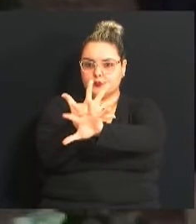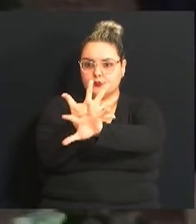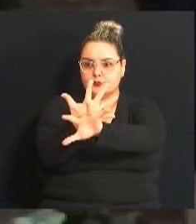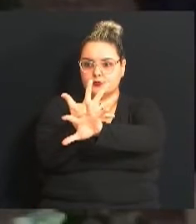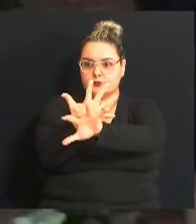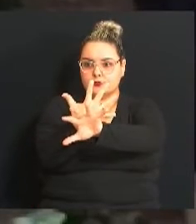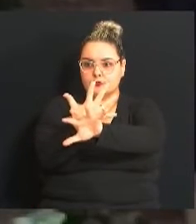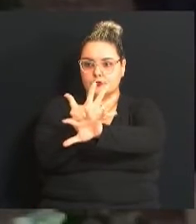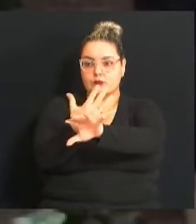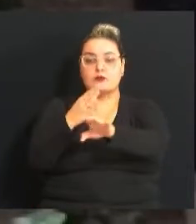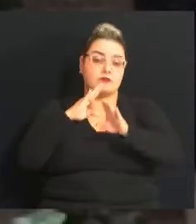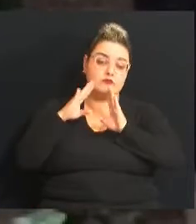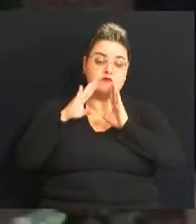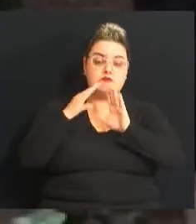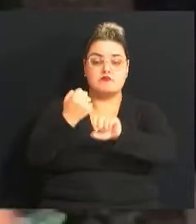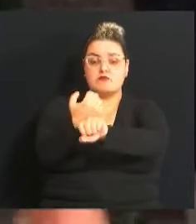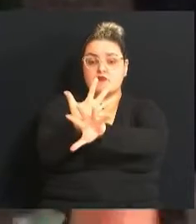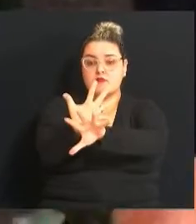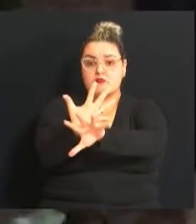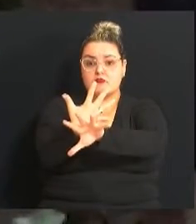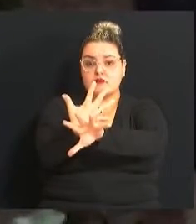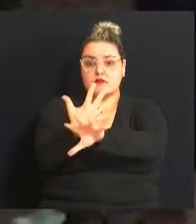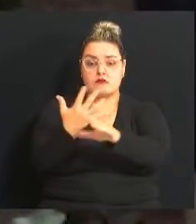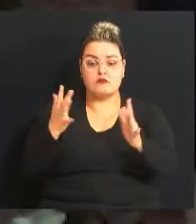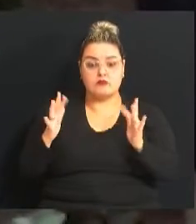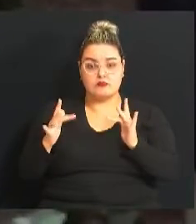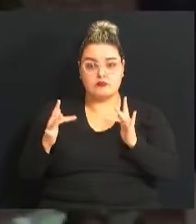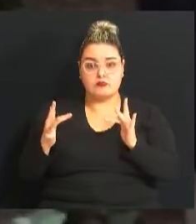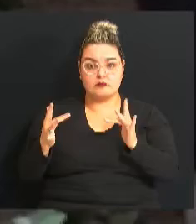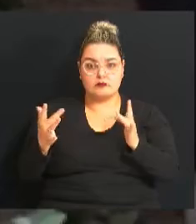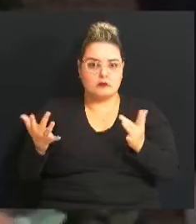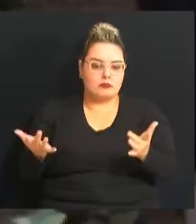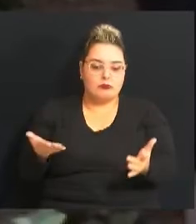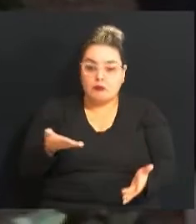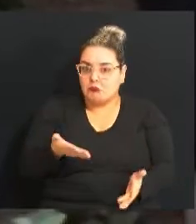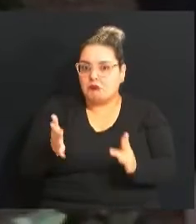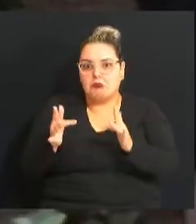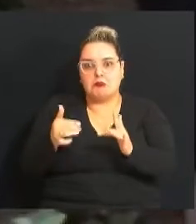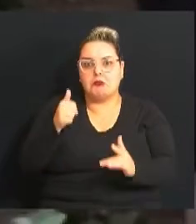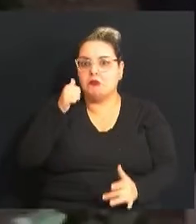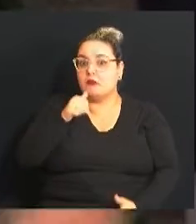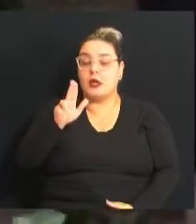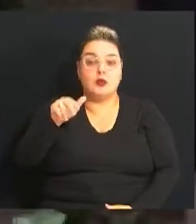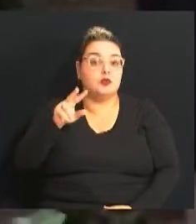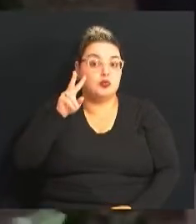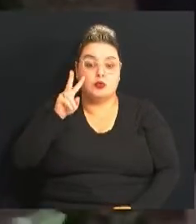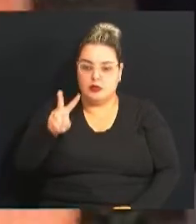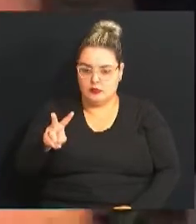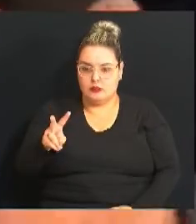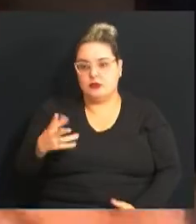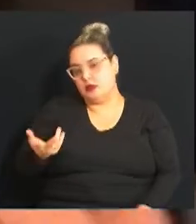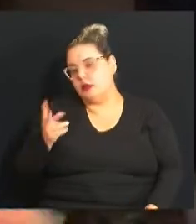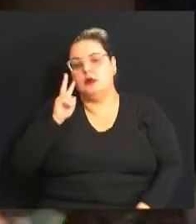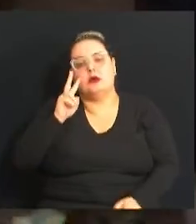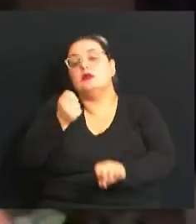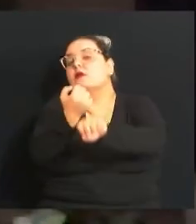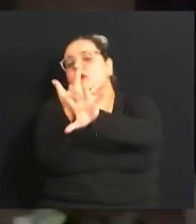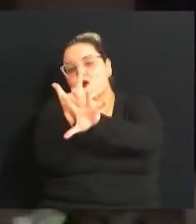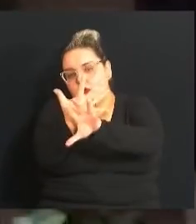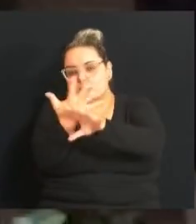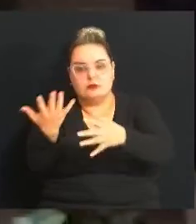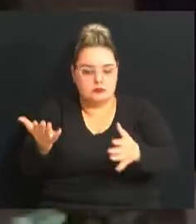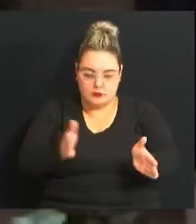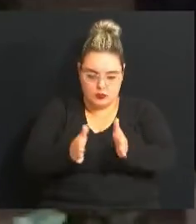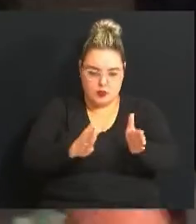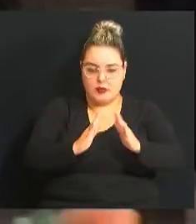FaceTime e estamos namorando. Então ele estava namorando uma moça que ele nunca viu, assim, que ele viu da época da escola, mas que ele